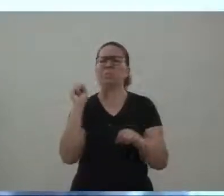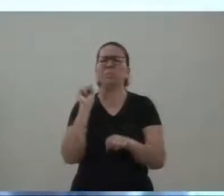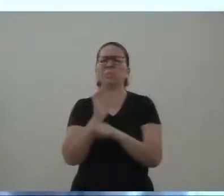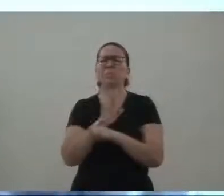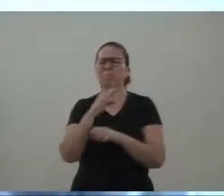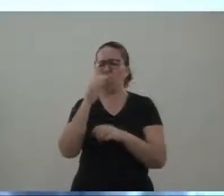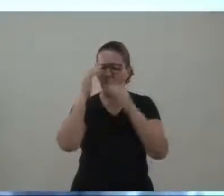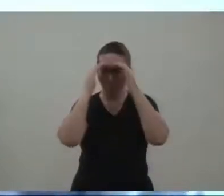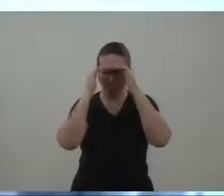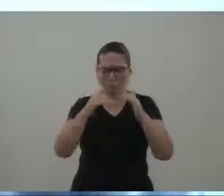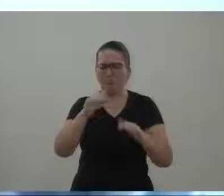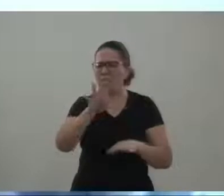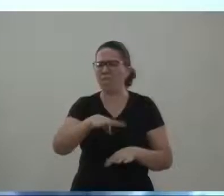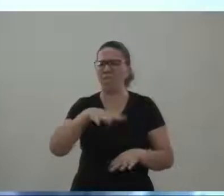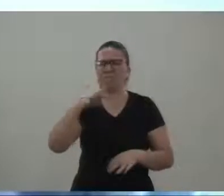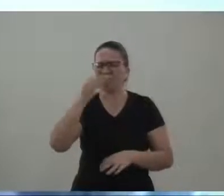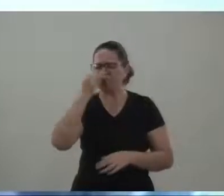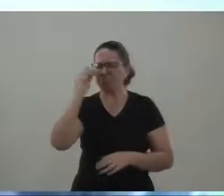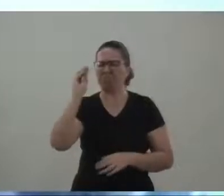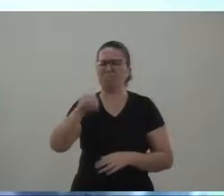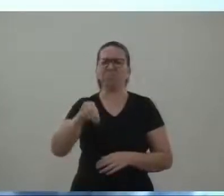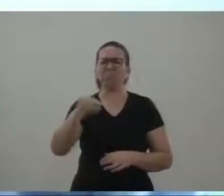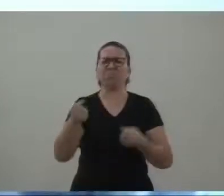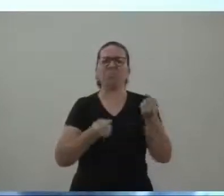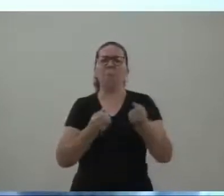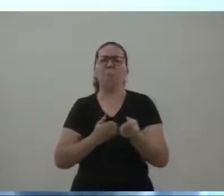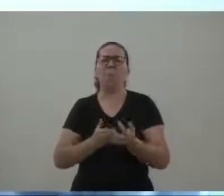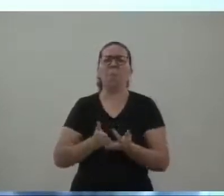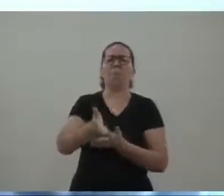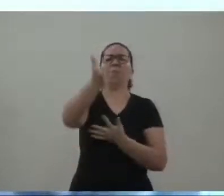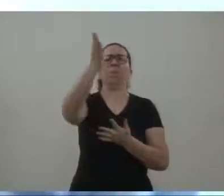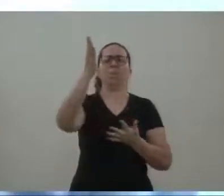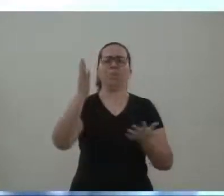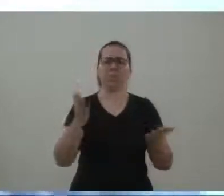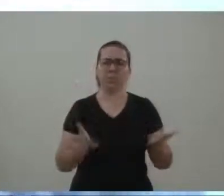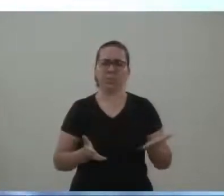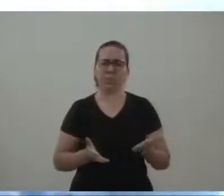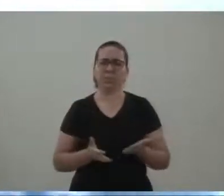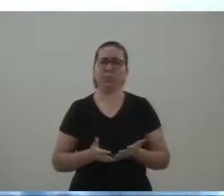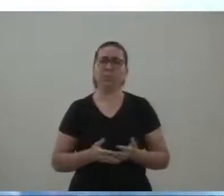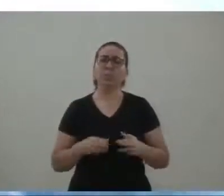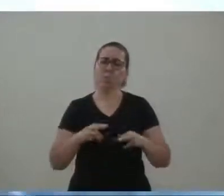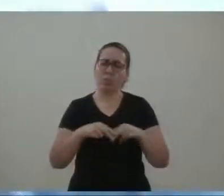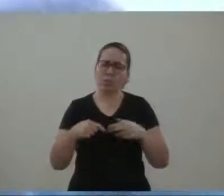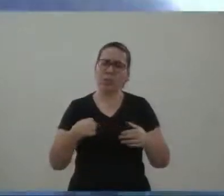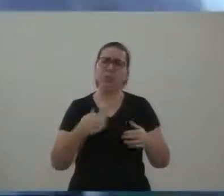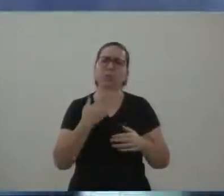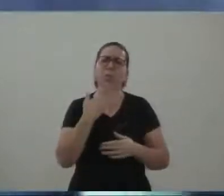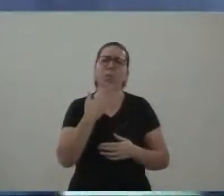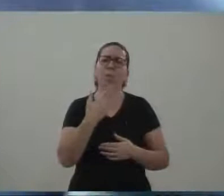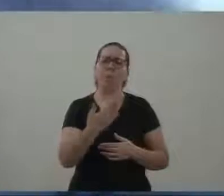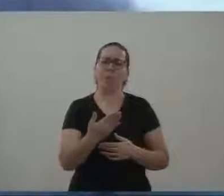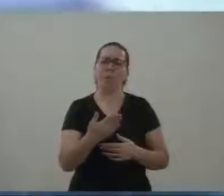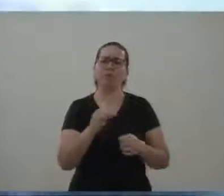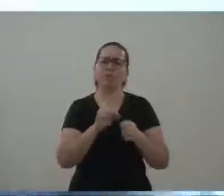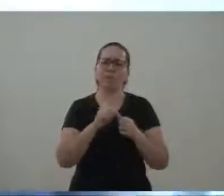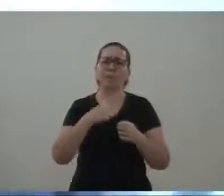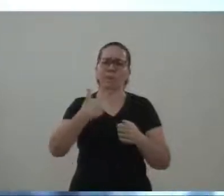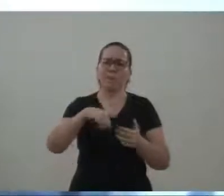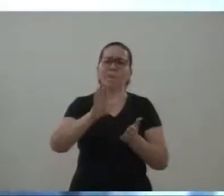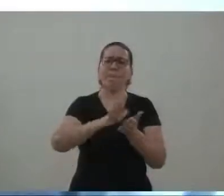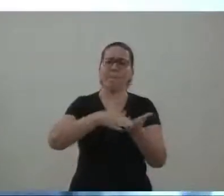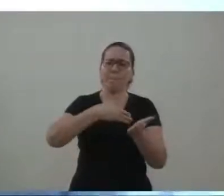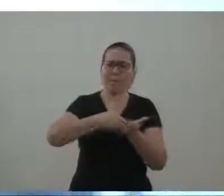que simplesmente ignoram as faixas pedestres, né? Daí esse pedido nosso de repintura das